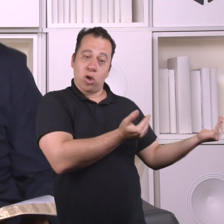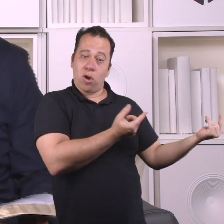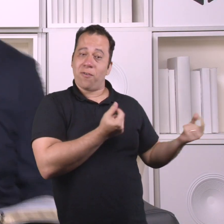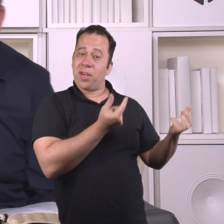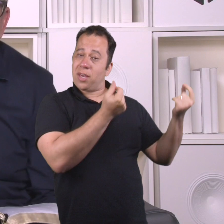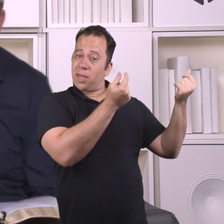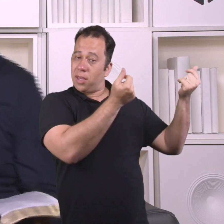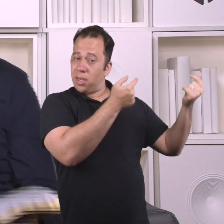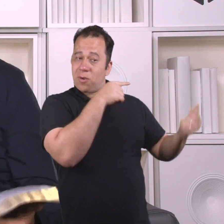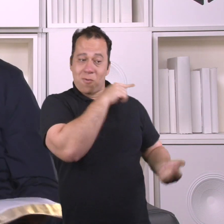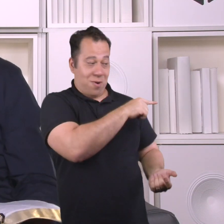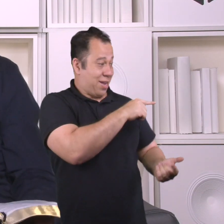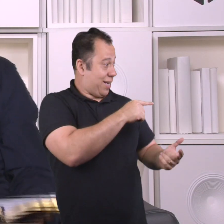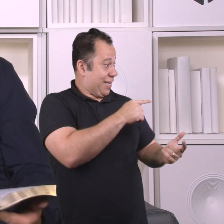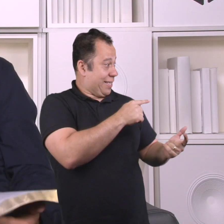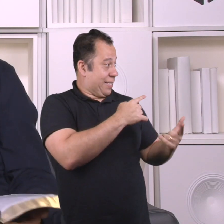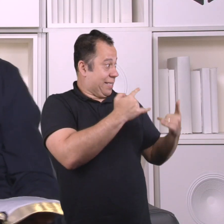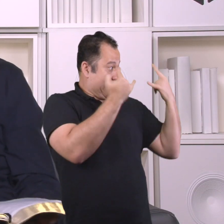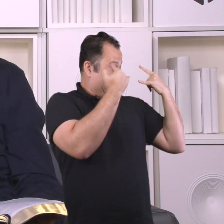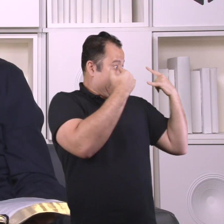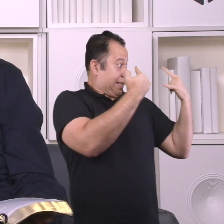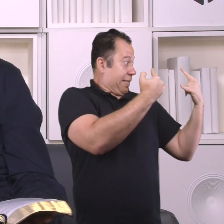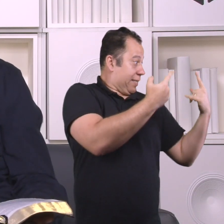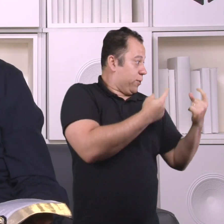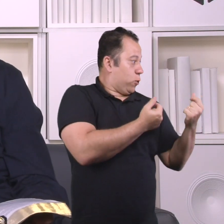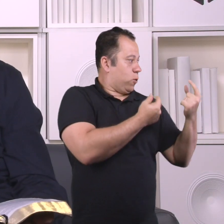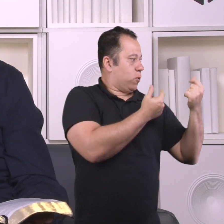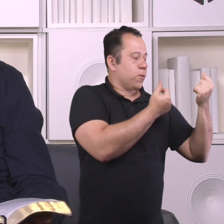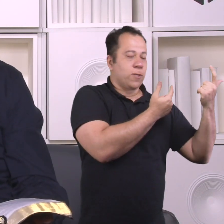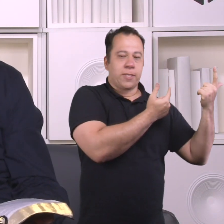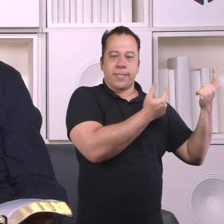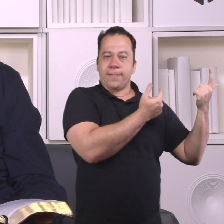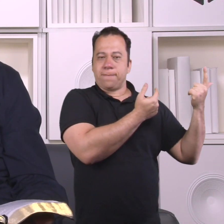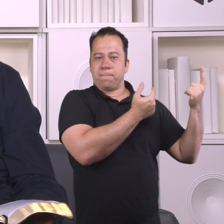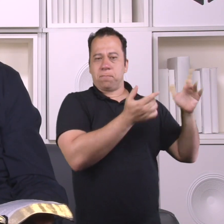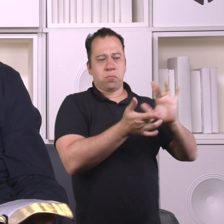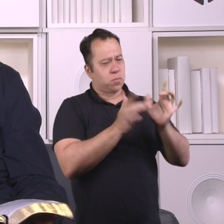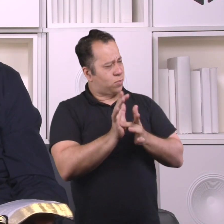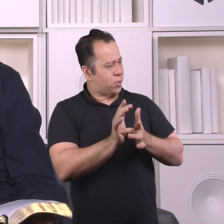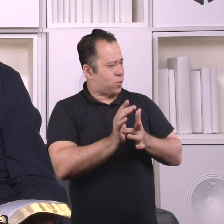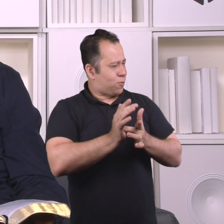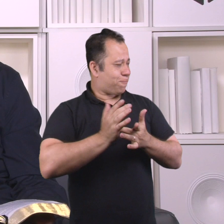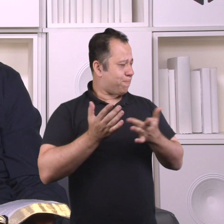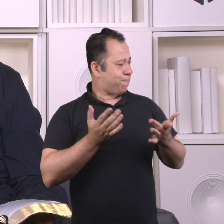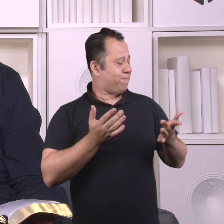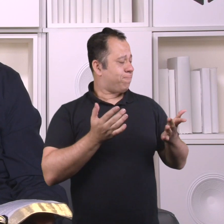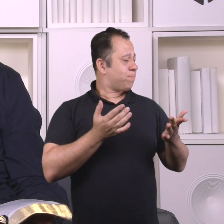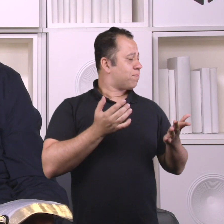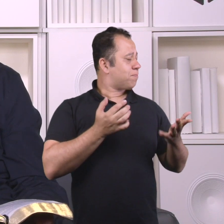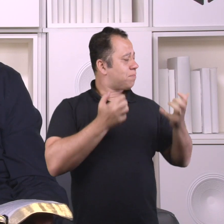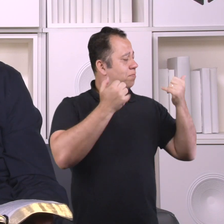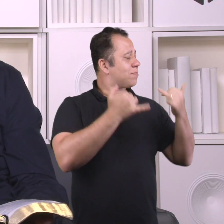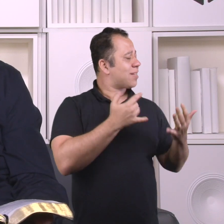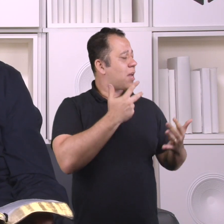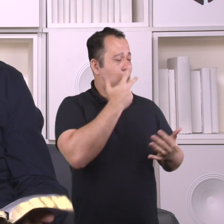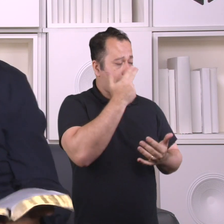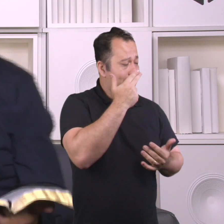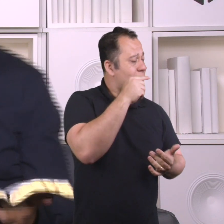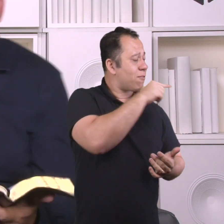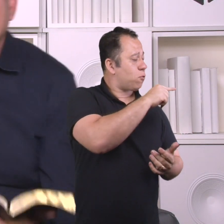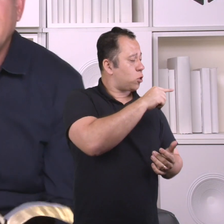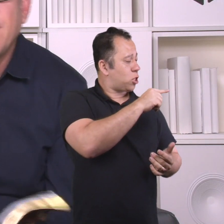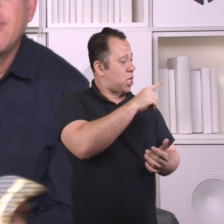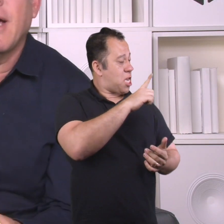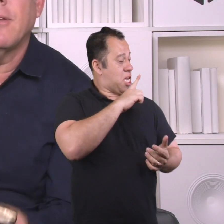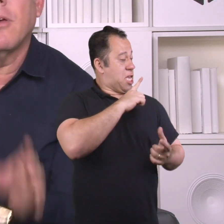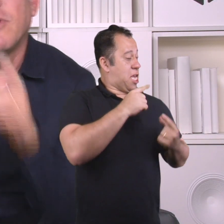dinheiro. E Jesus diz assim: bom, você pensa que você é dono do seu dinheiro, mas parece que o dinheiro é seu dono. Os